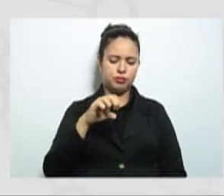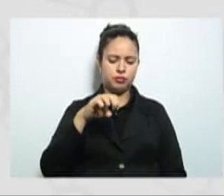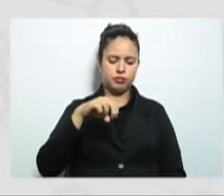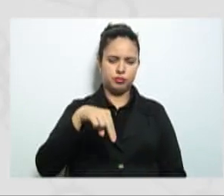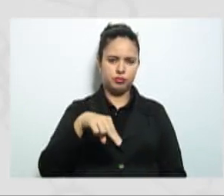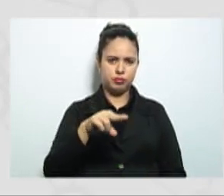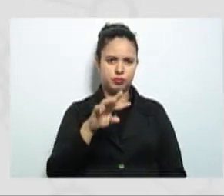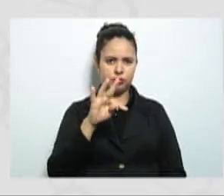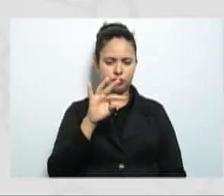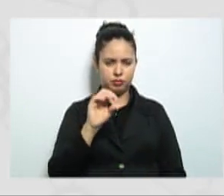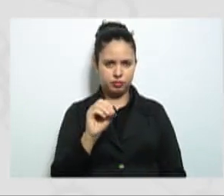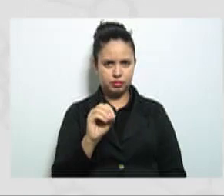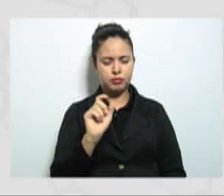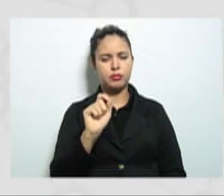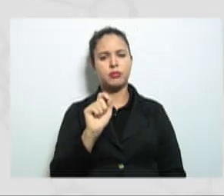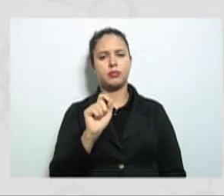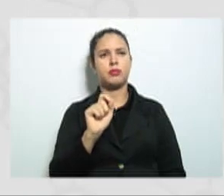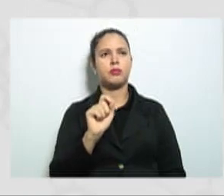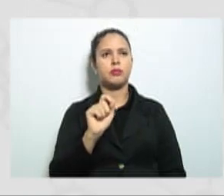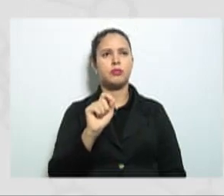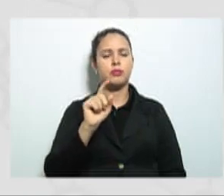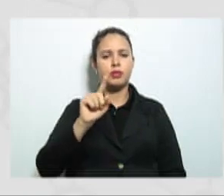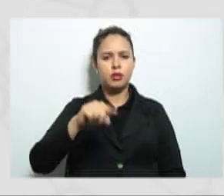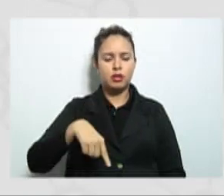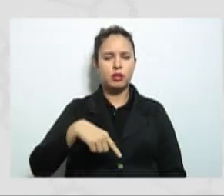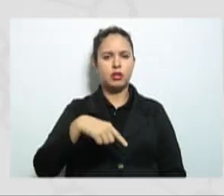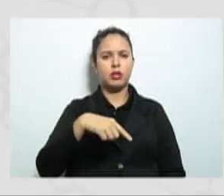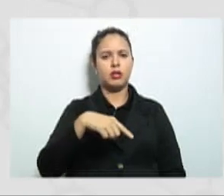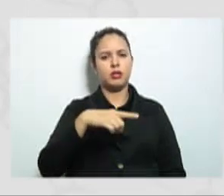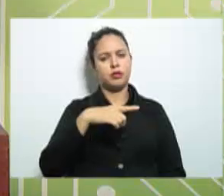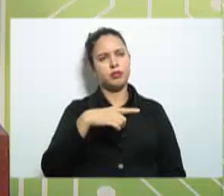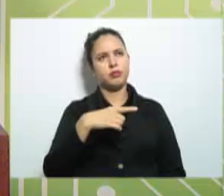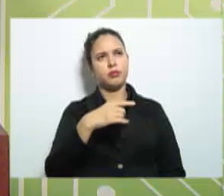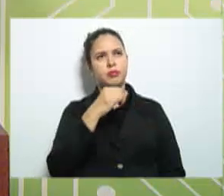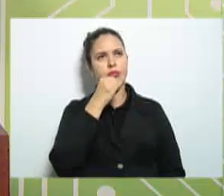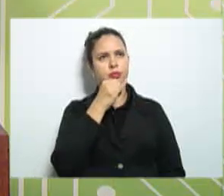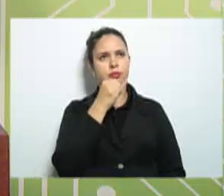lei. Digamos assim, eu acredito que eu tenho